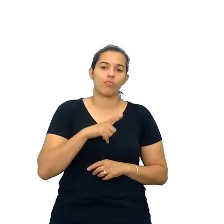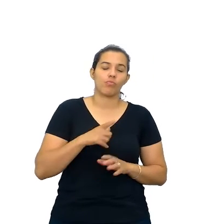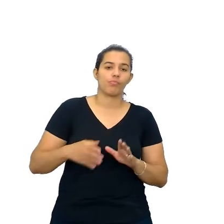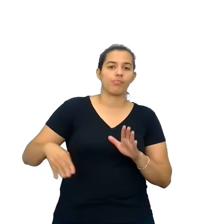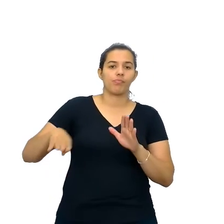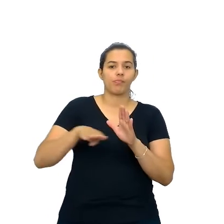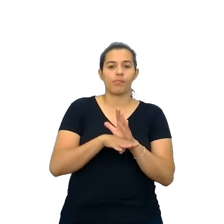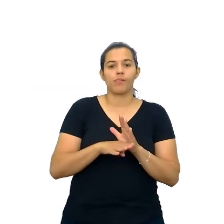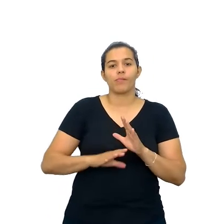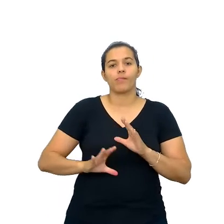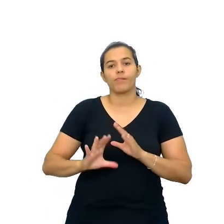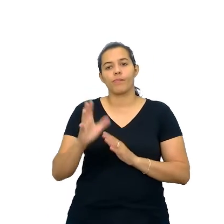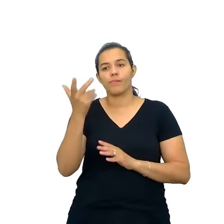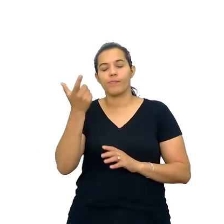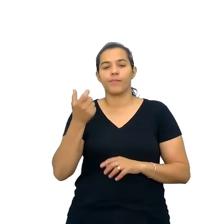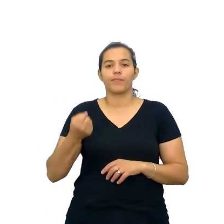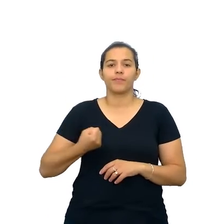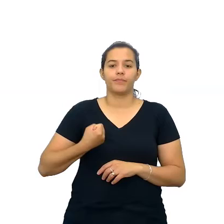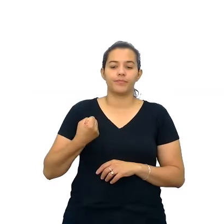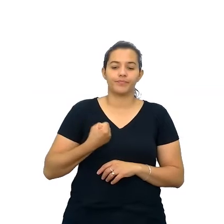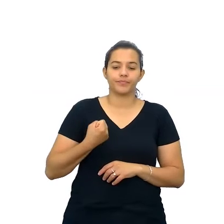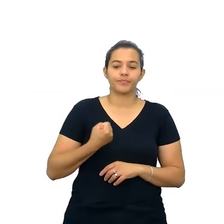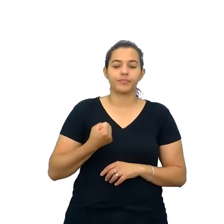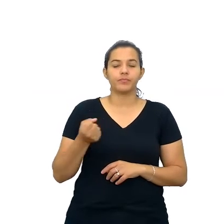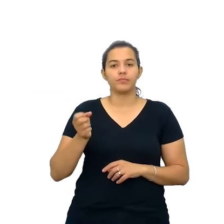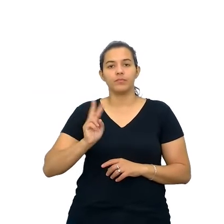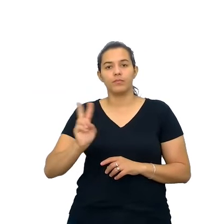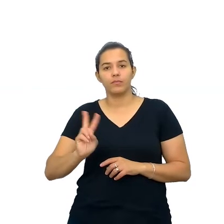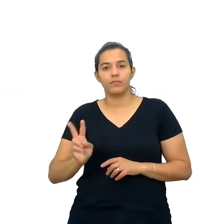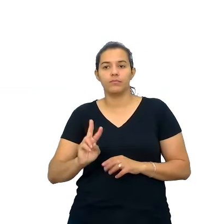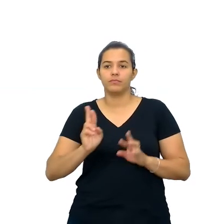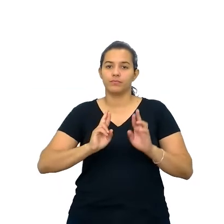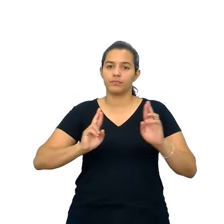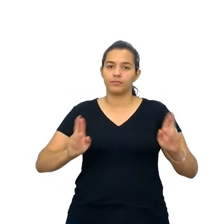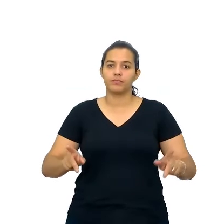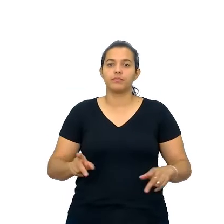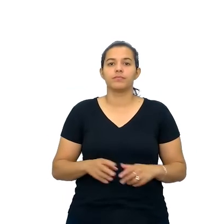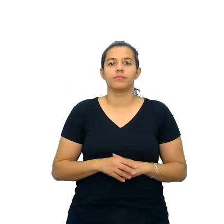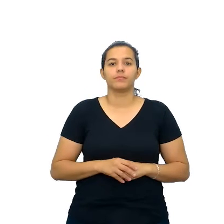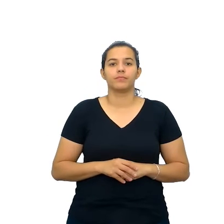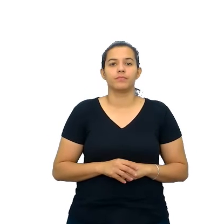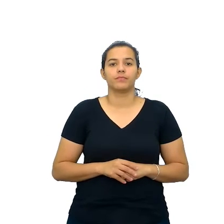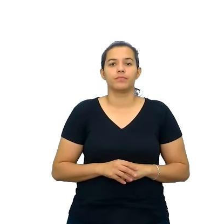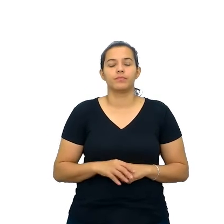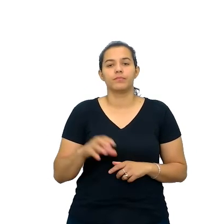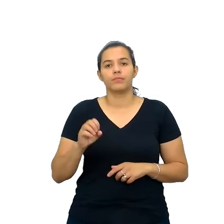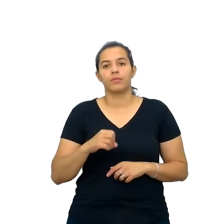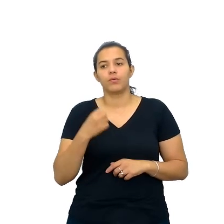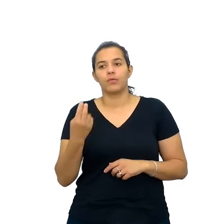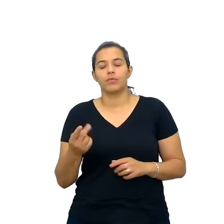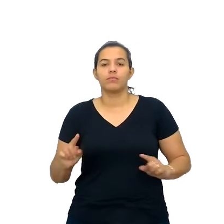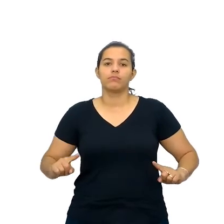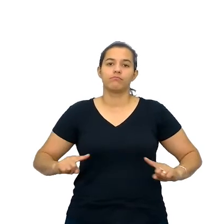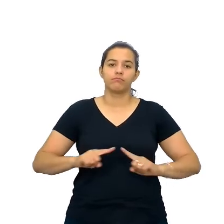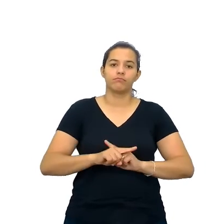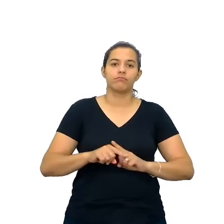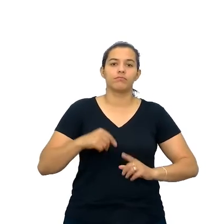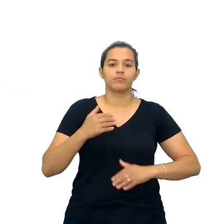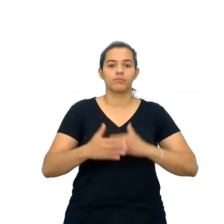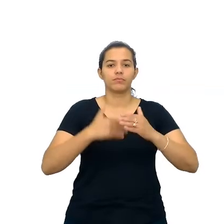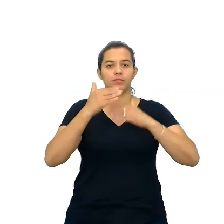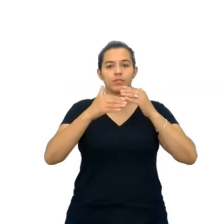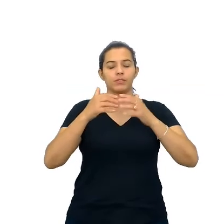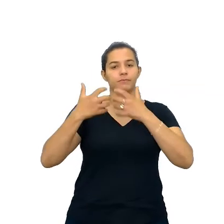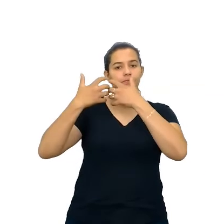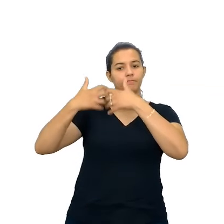algum valor diferente ou algum valor algum equívoco no processo de